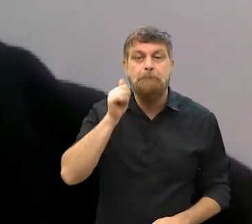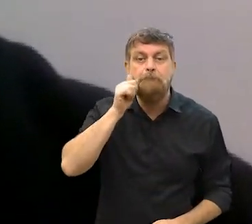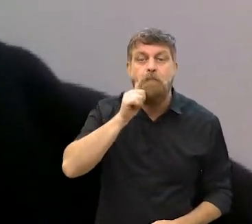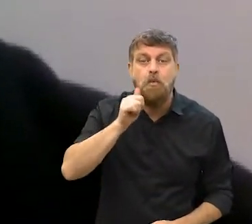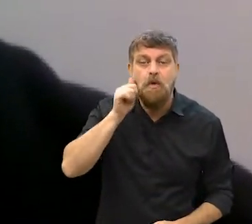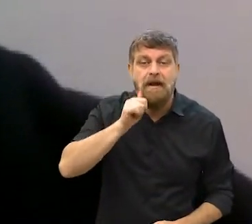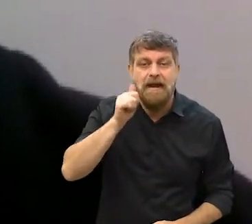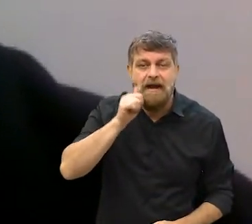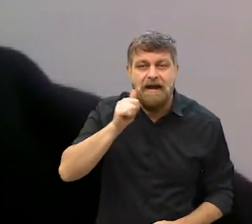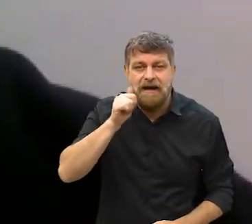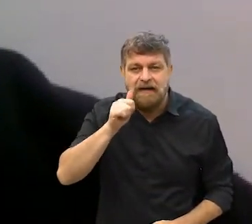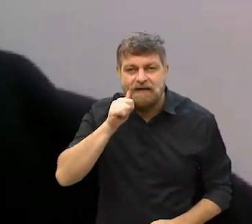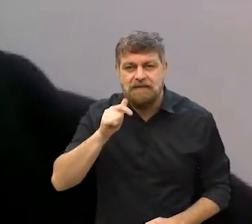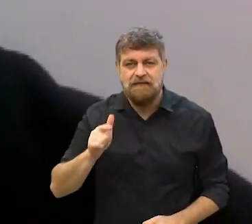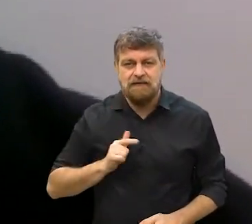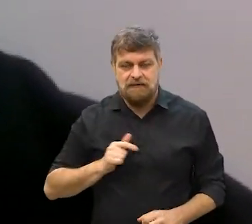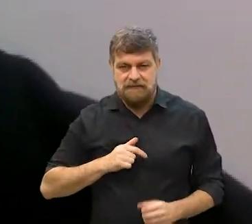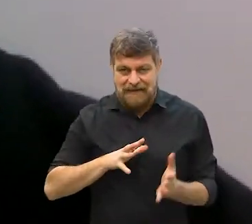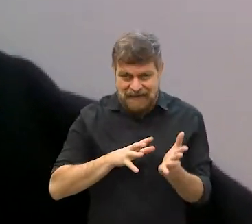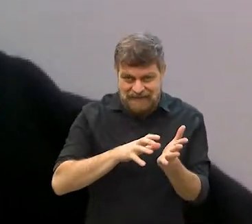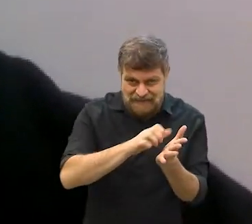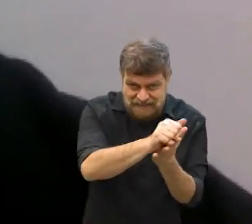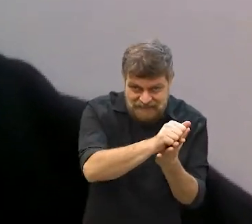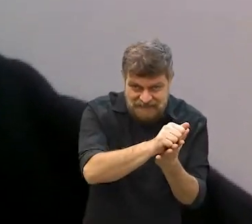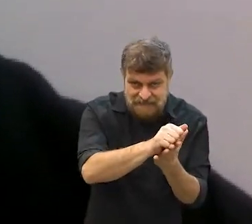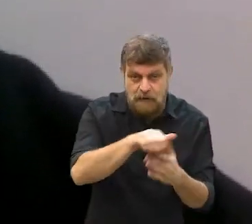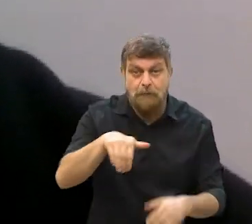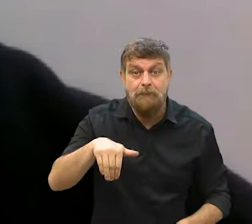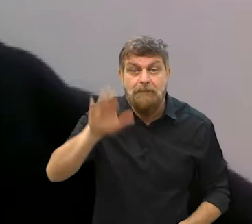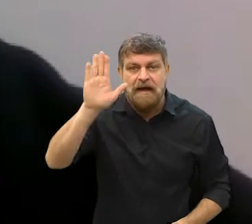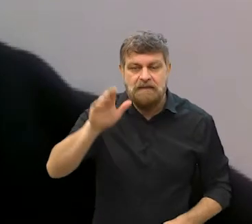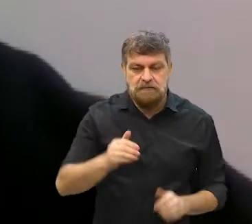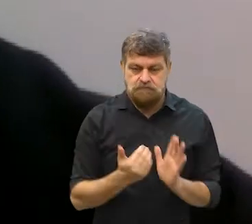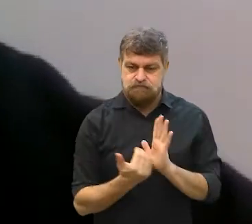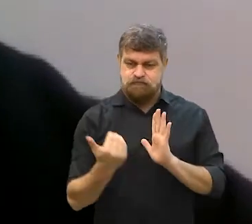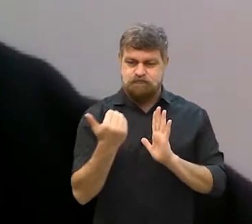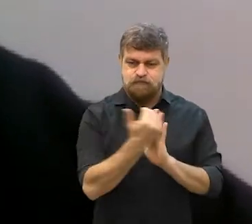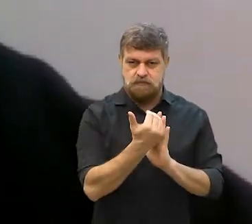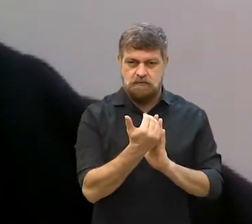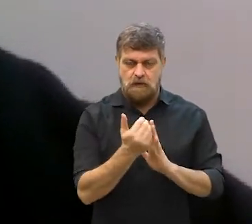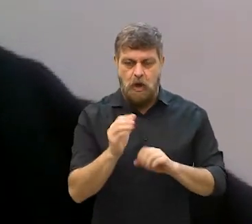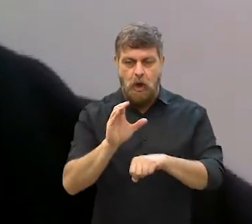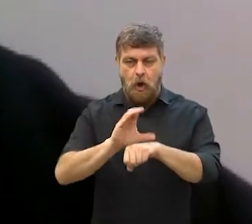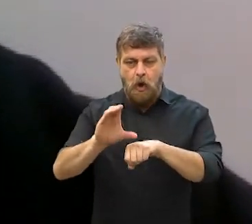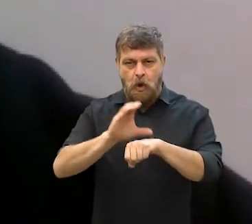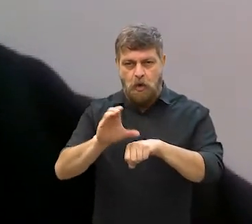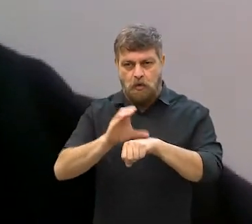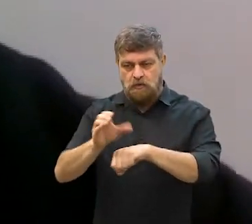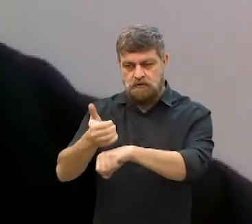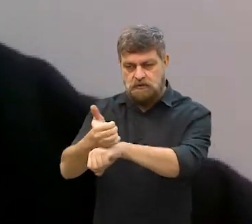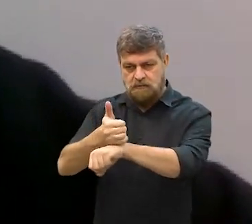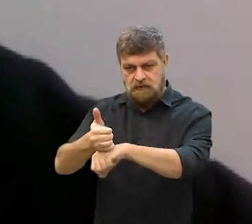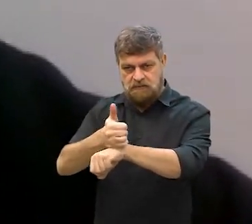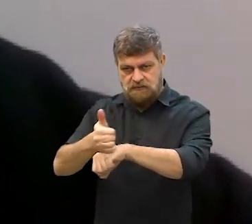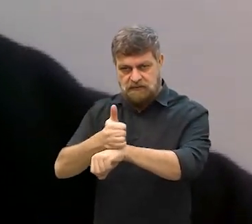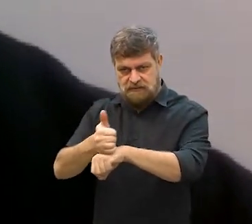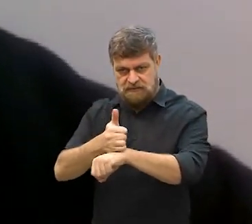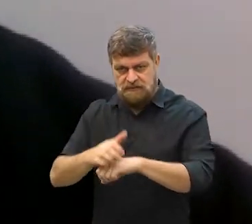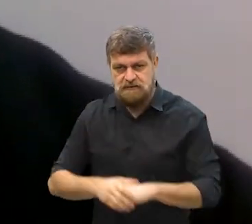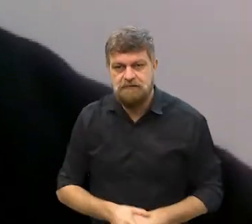mulheres passaram a se inscrever mais para cursos profissionalizantes de nível